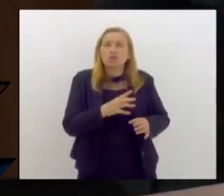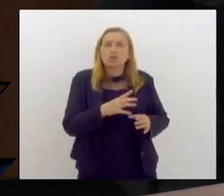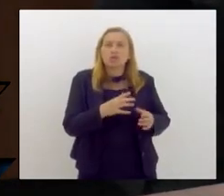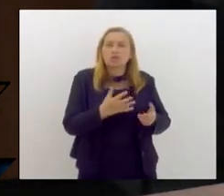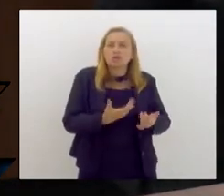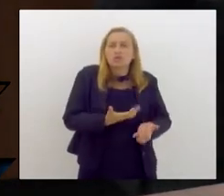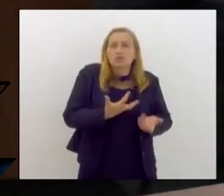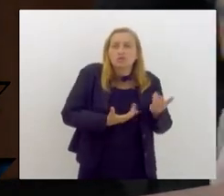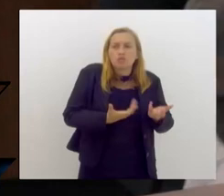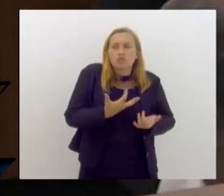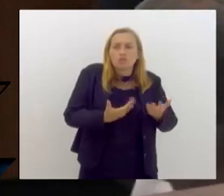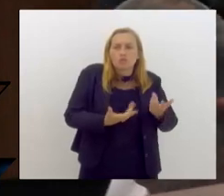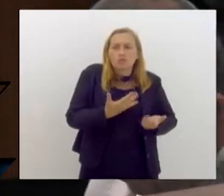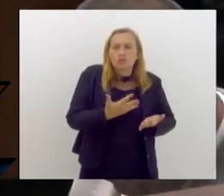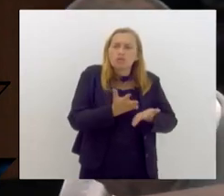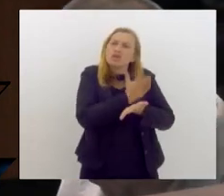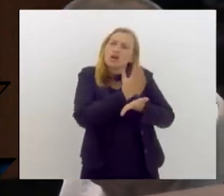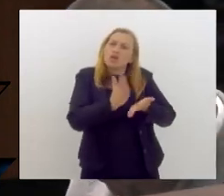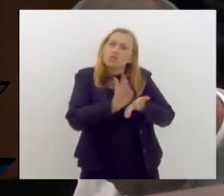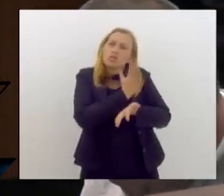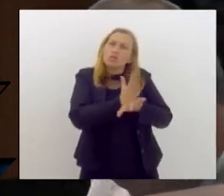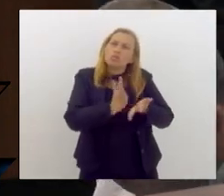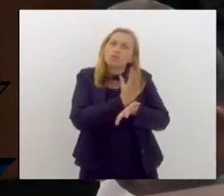algumas unidades,